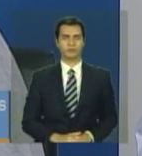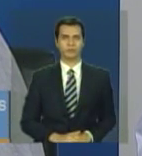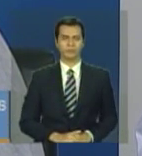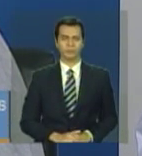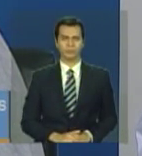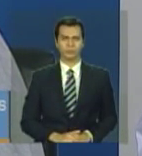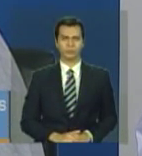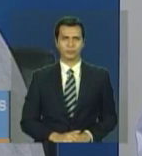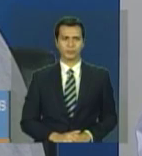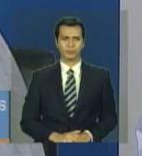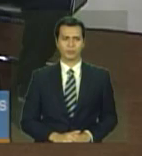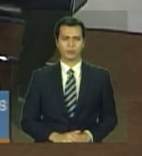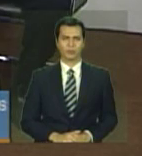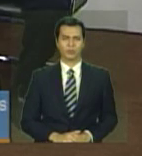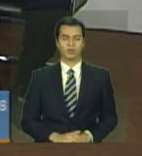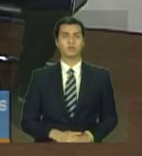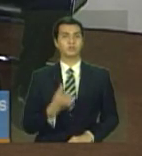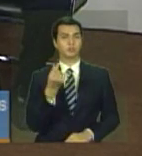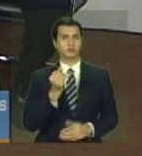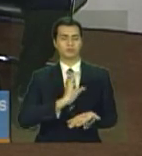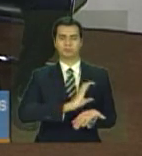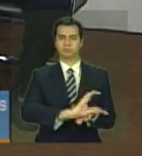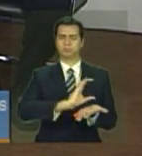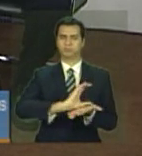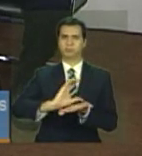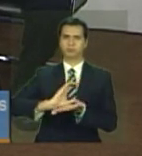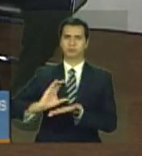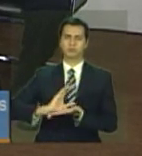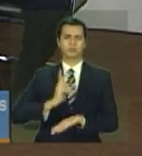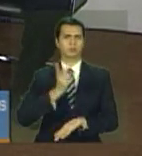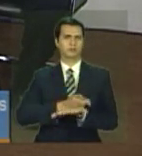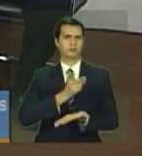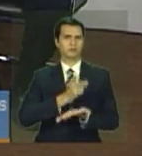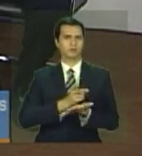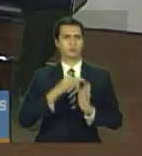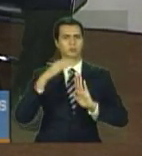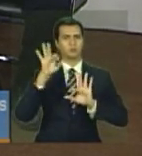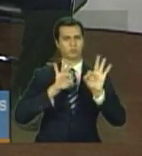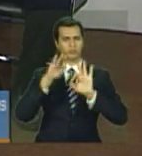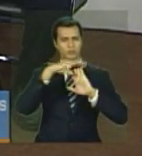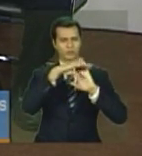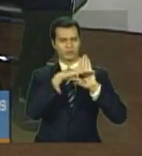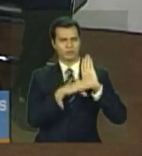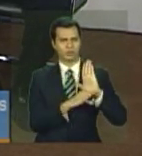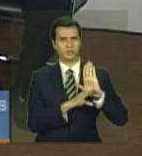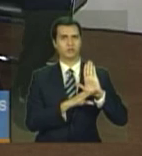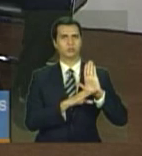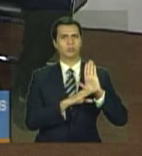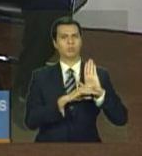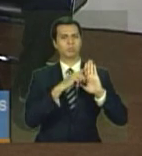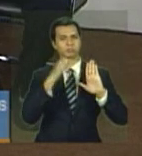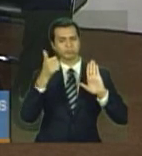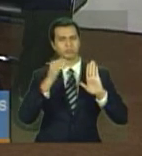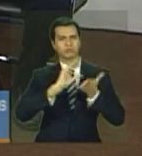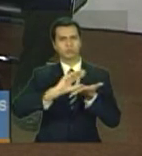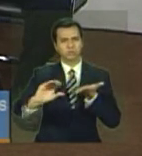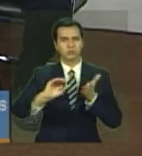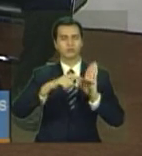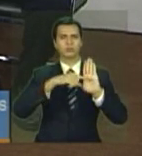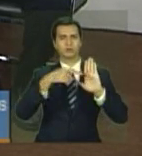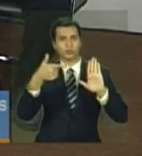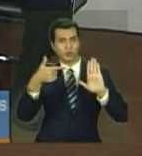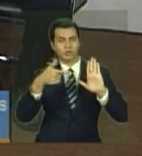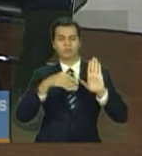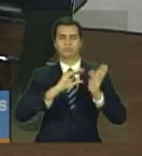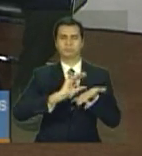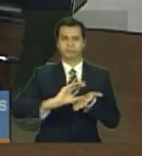repassado anualmente? Ele é de acordo com as etapas de execução do projeto. Né? Em torno de, a avaliação de que